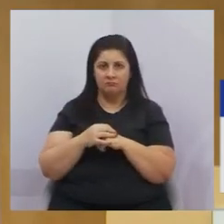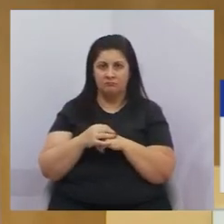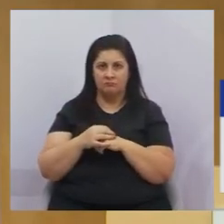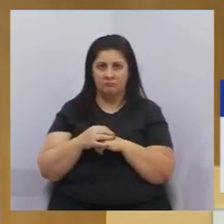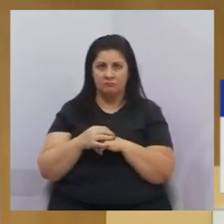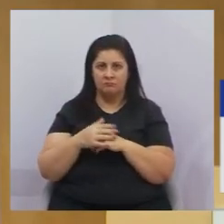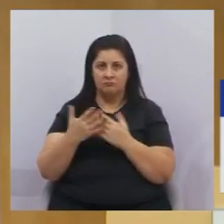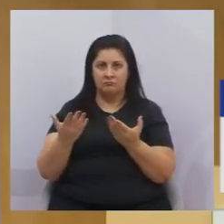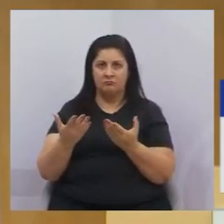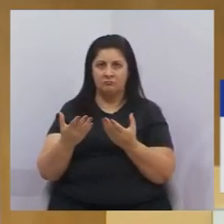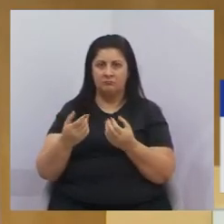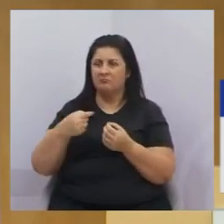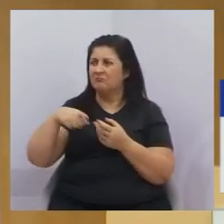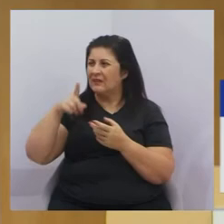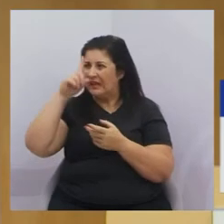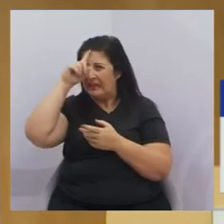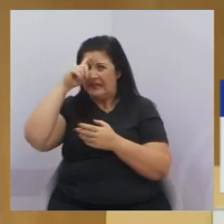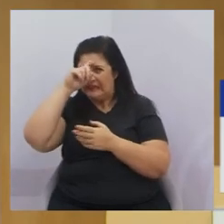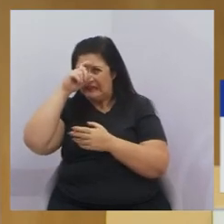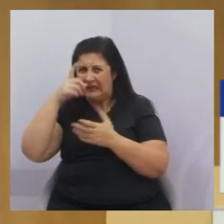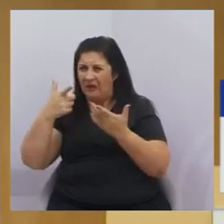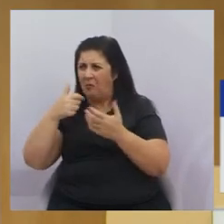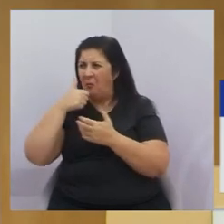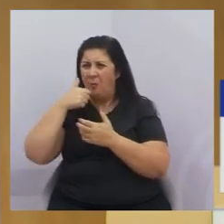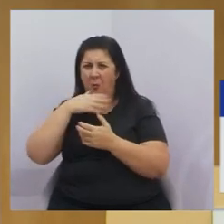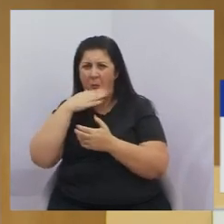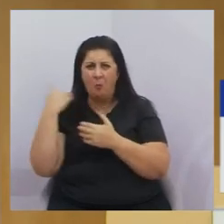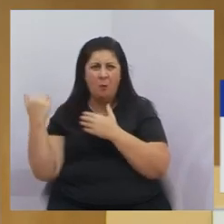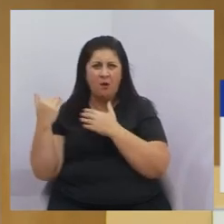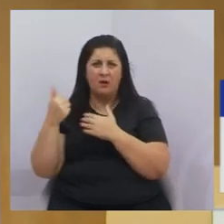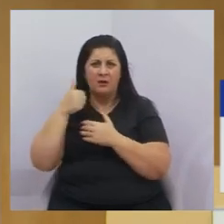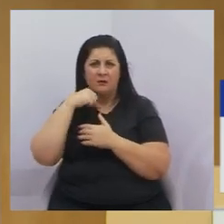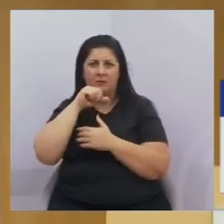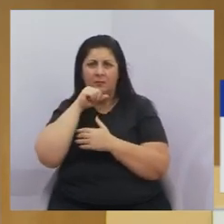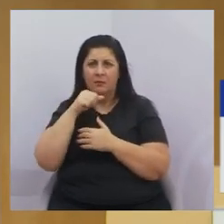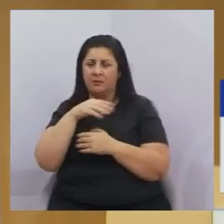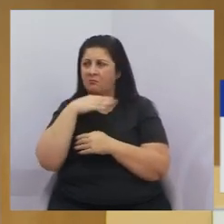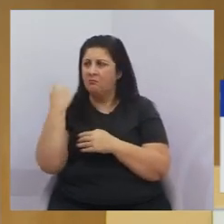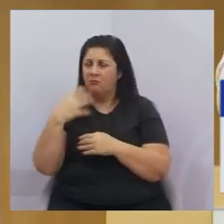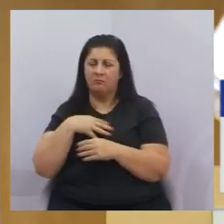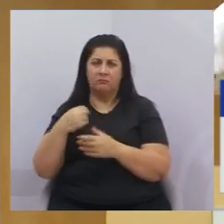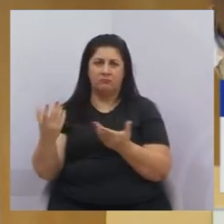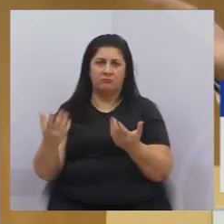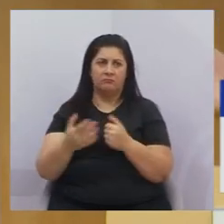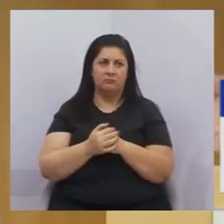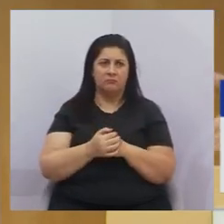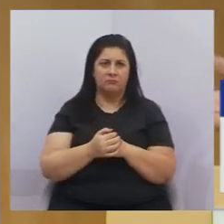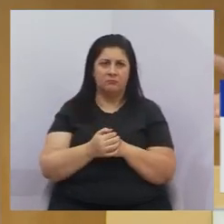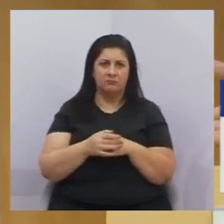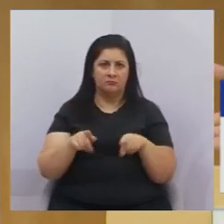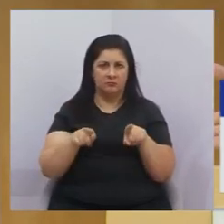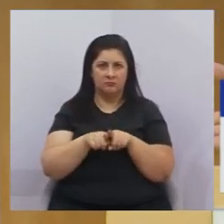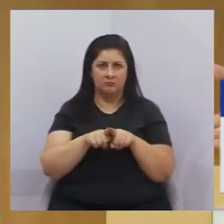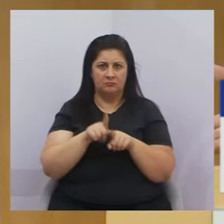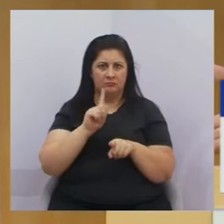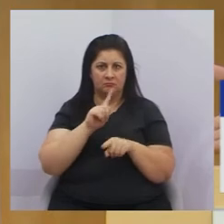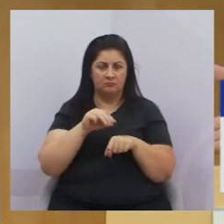dela? Que daí vai para uma clínica, lá morre a mãe, morre a filha, e aí não quer se discutir nessa casa, também não vai discutir nessa